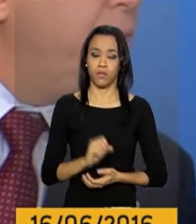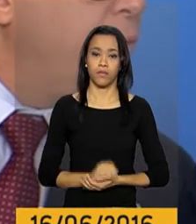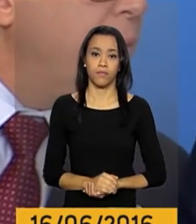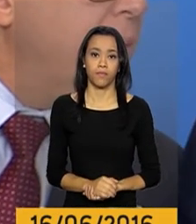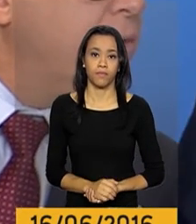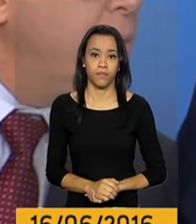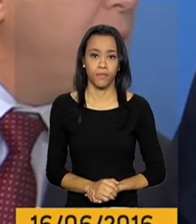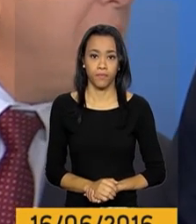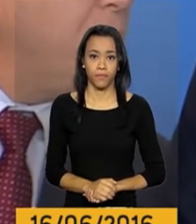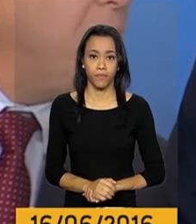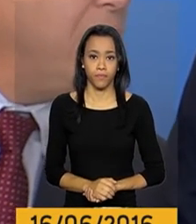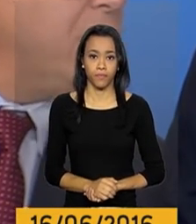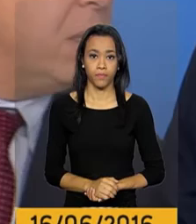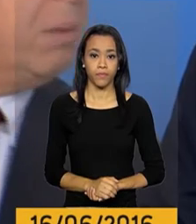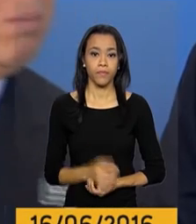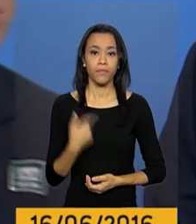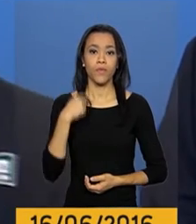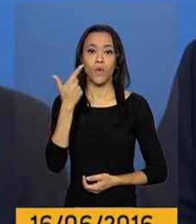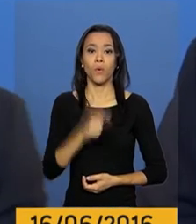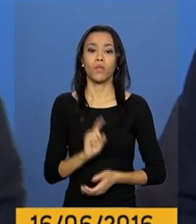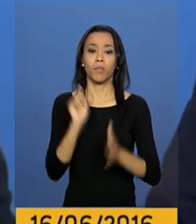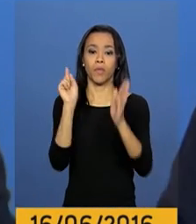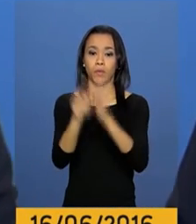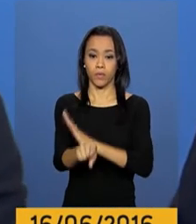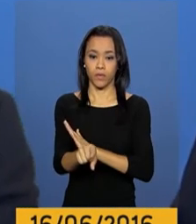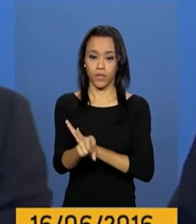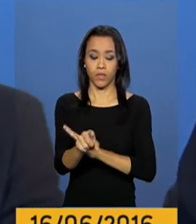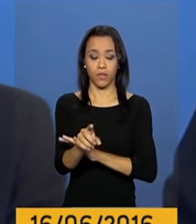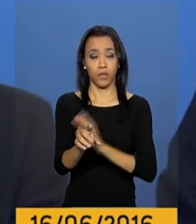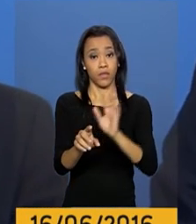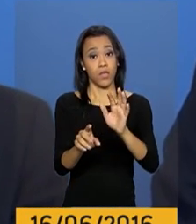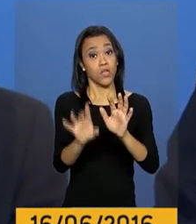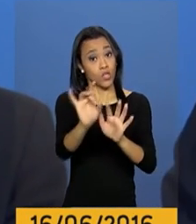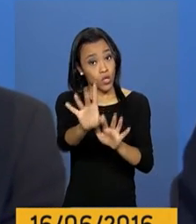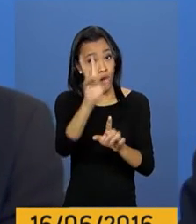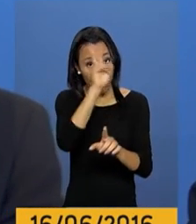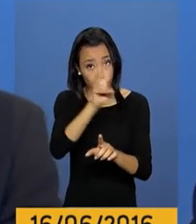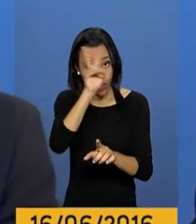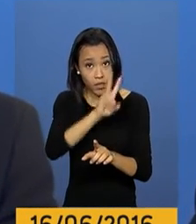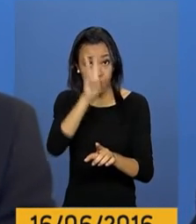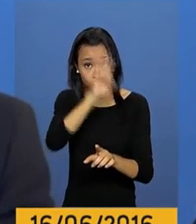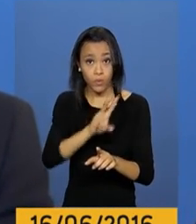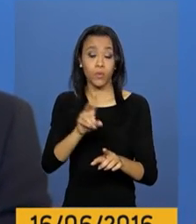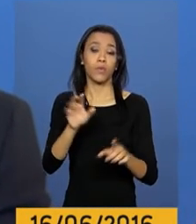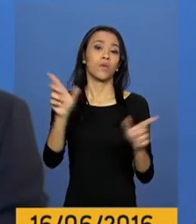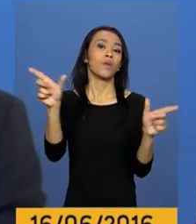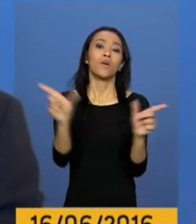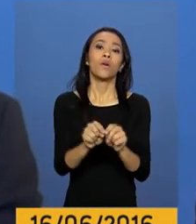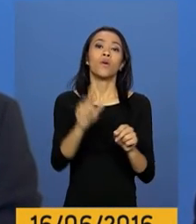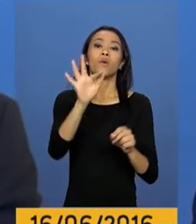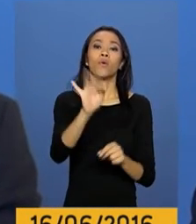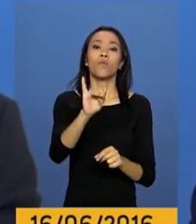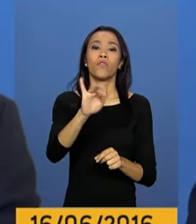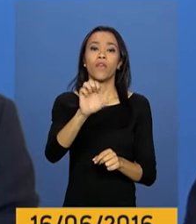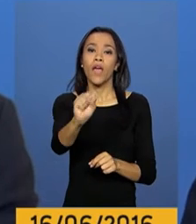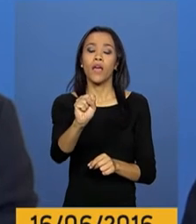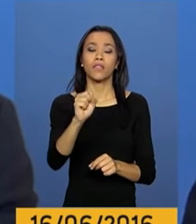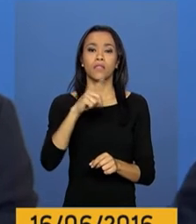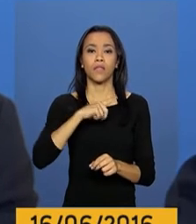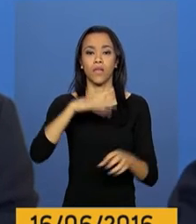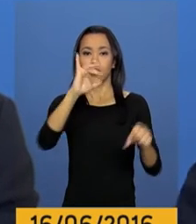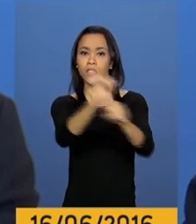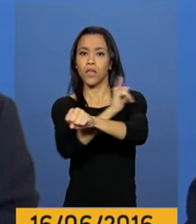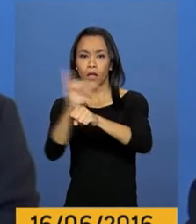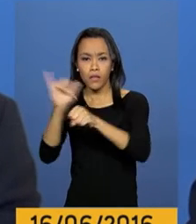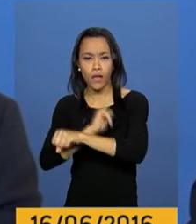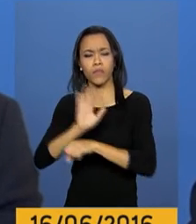Andréa Jubê, Valor Econômico. Só lembrando que, no caso do FIES, existem